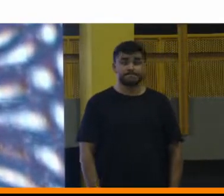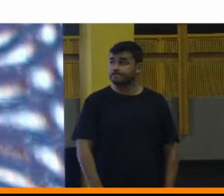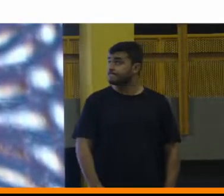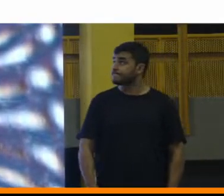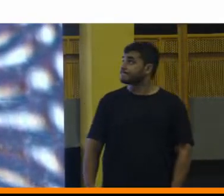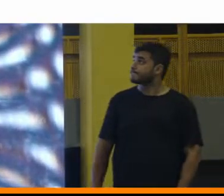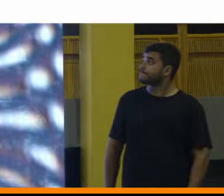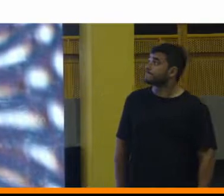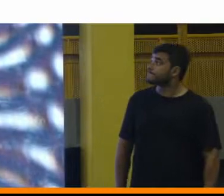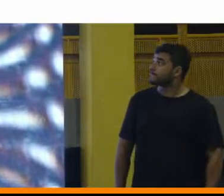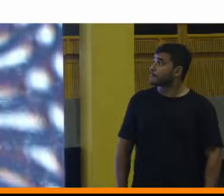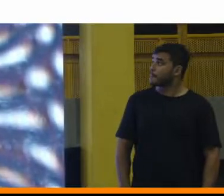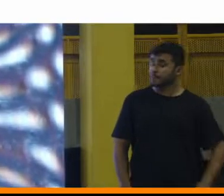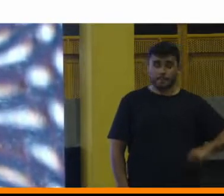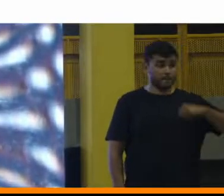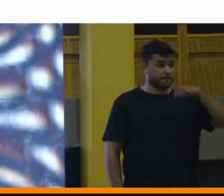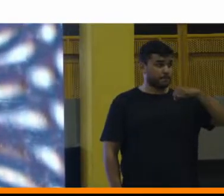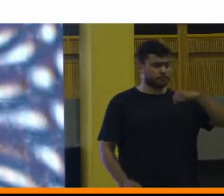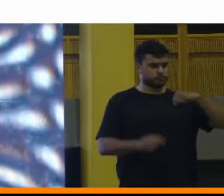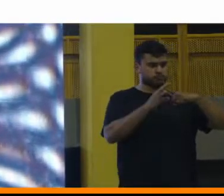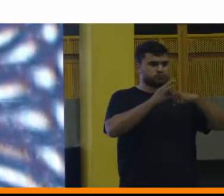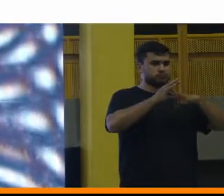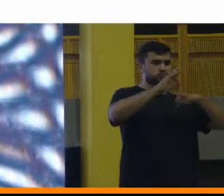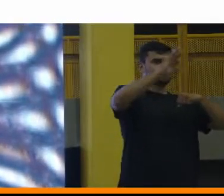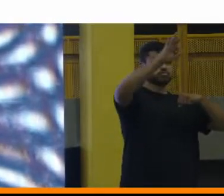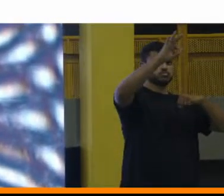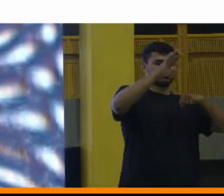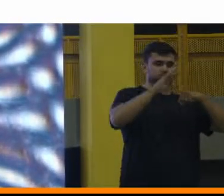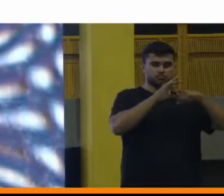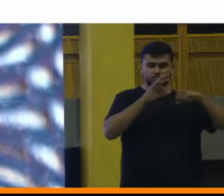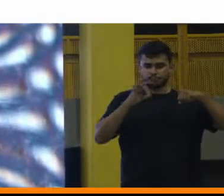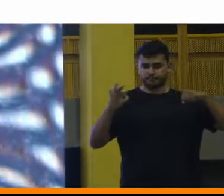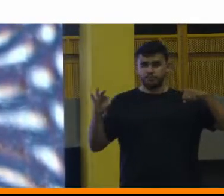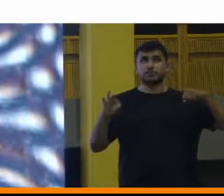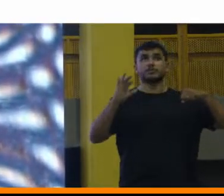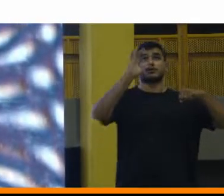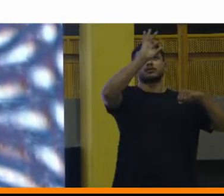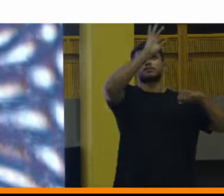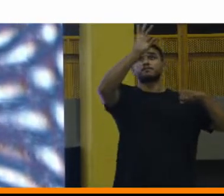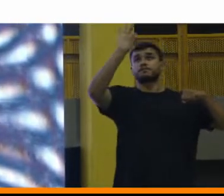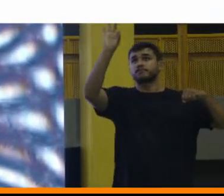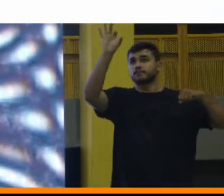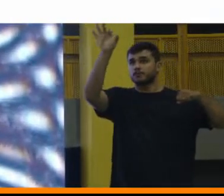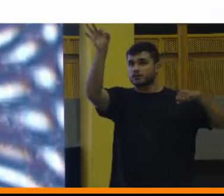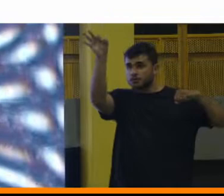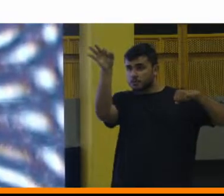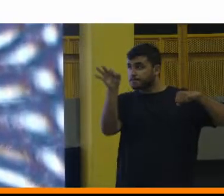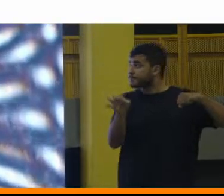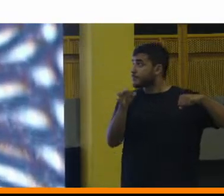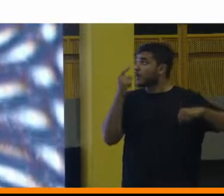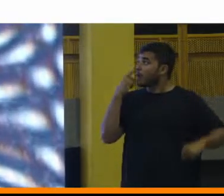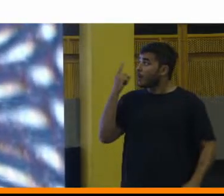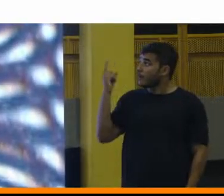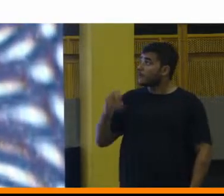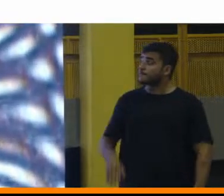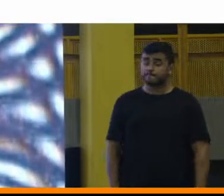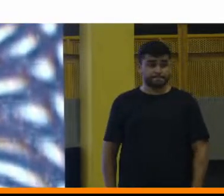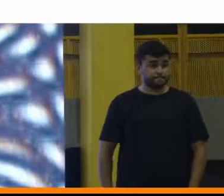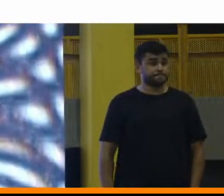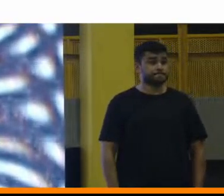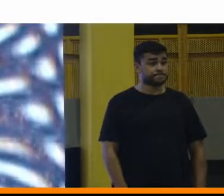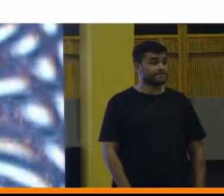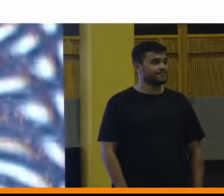Traça uma reta paralela ao F1 lá em cima, paralela ao F2 à direita, e